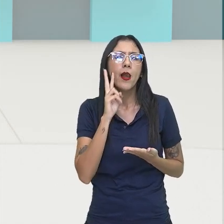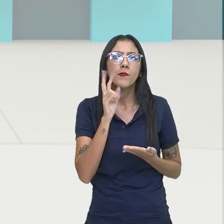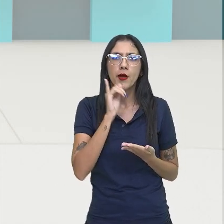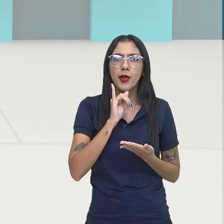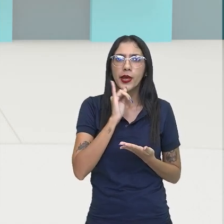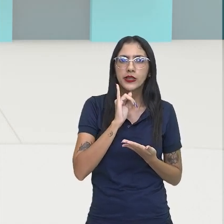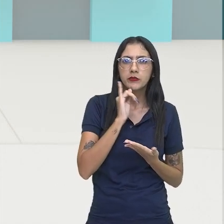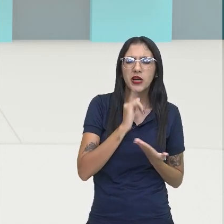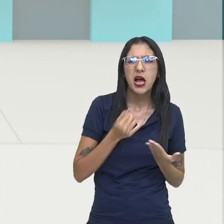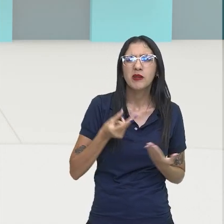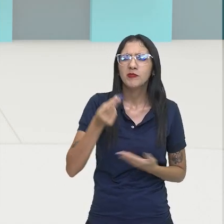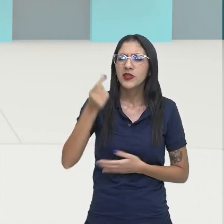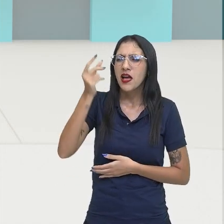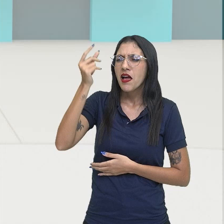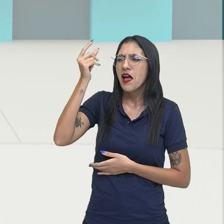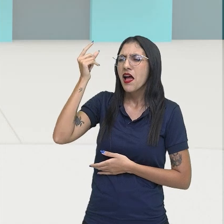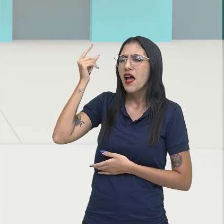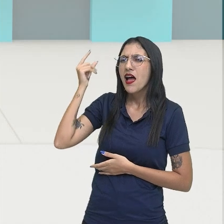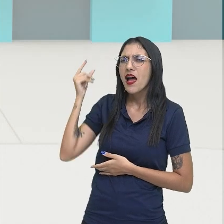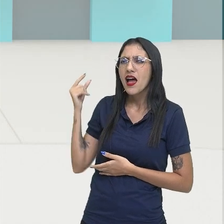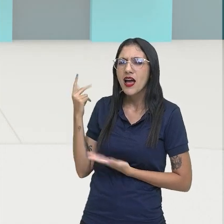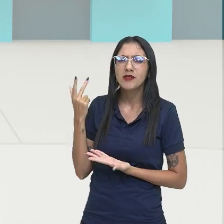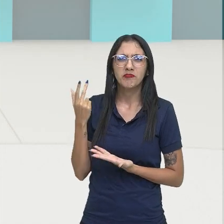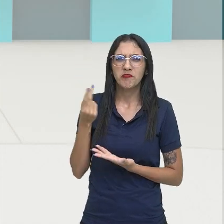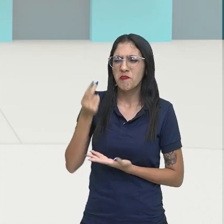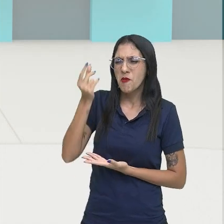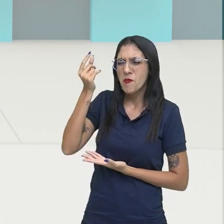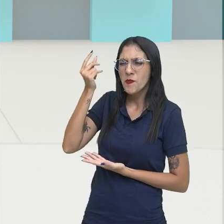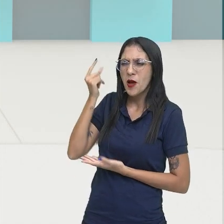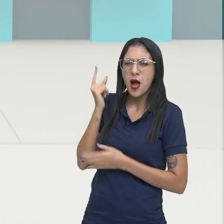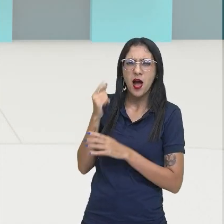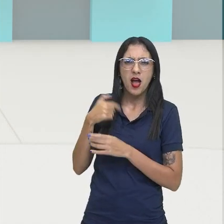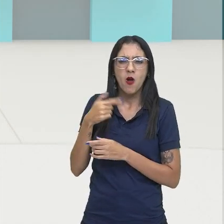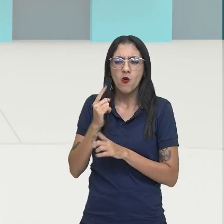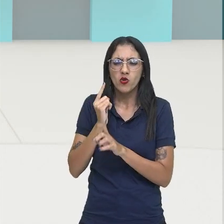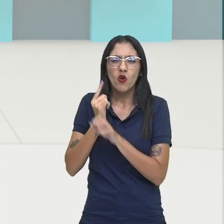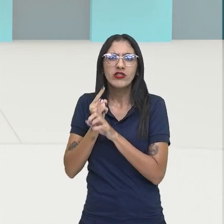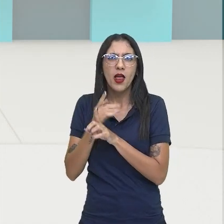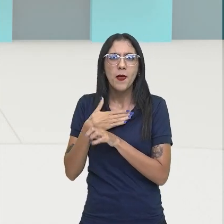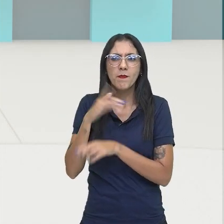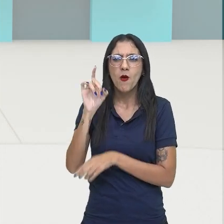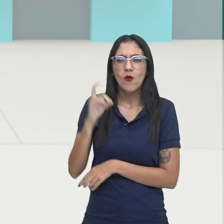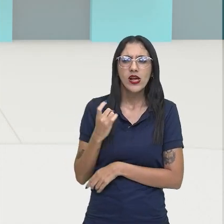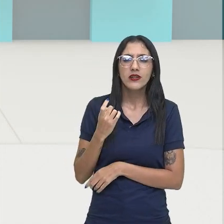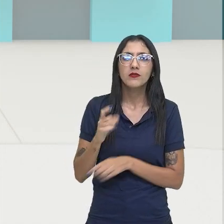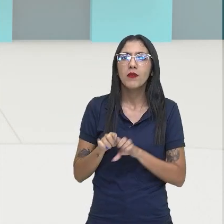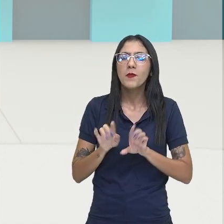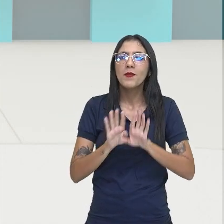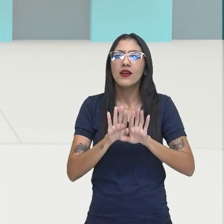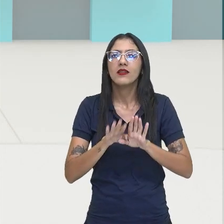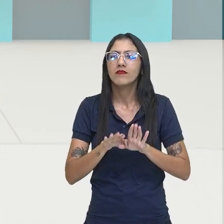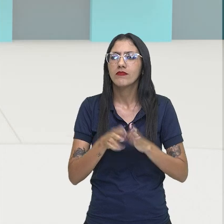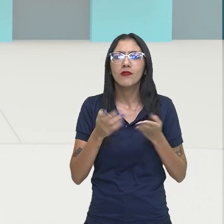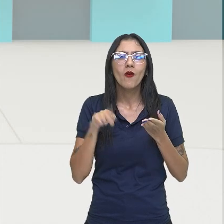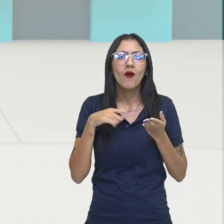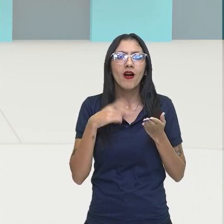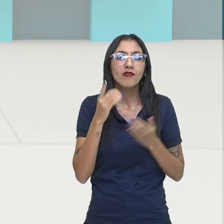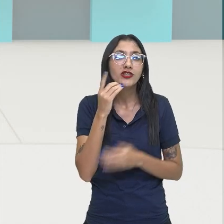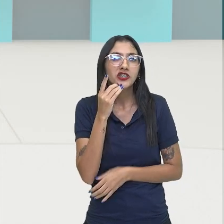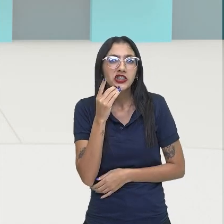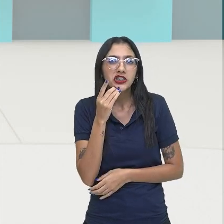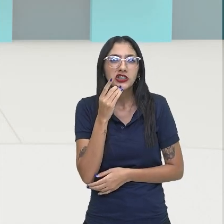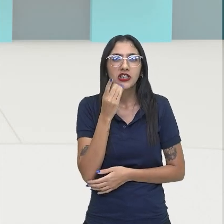desse aí, eu encontrei o meu ex. Nossa, faz um tempo aí, certo dia. Mas, ok, que dia, quando, em